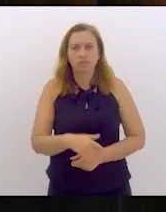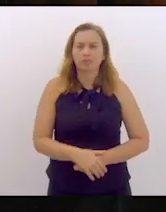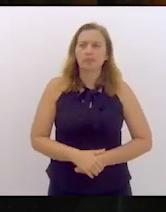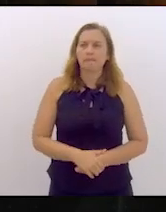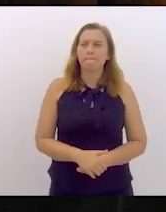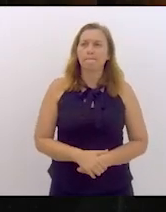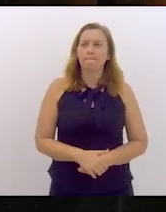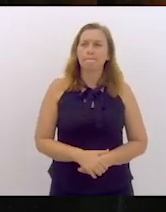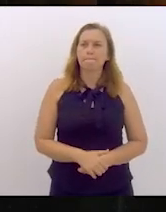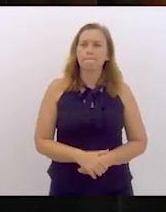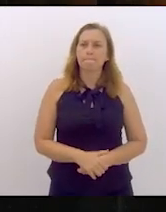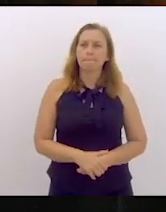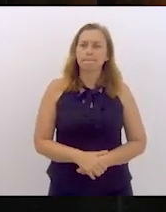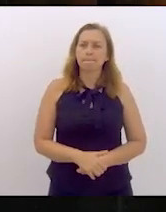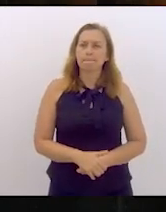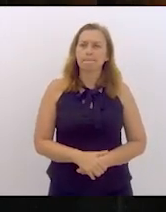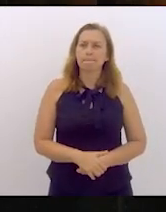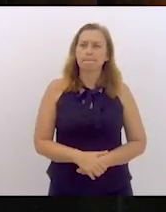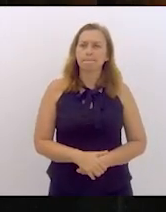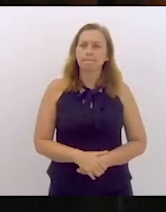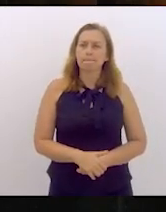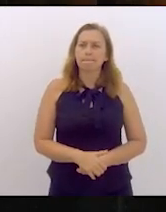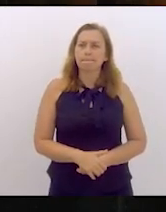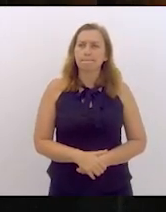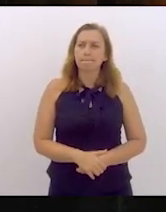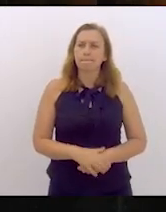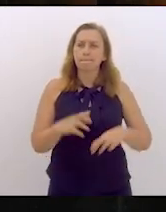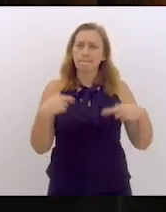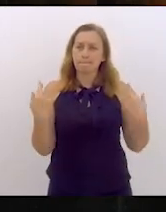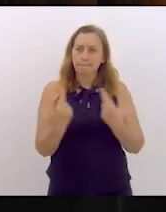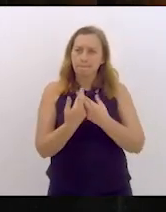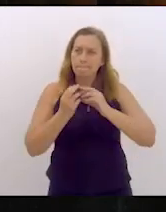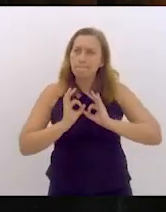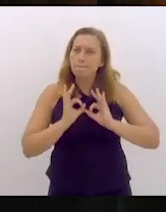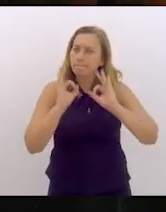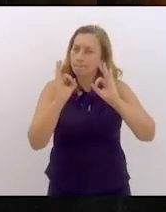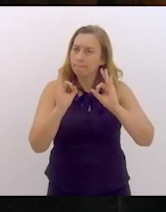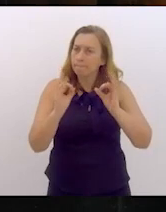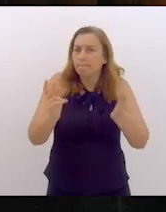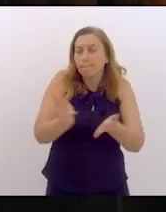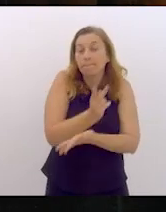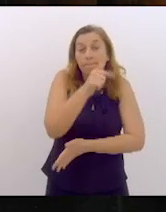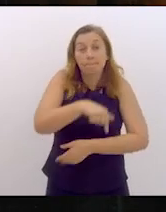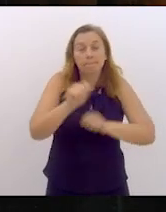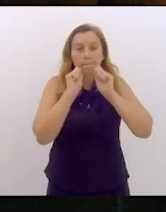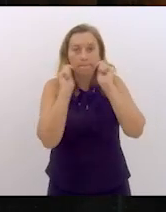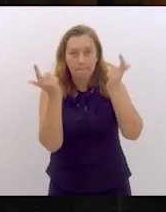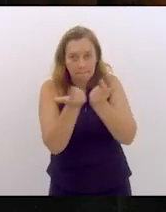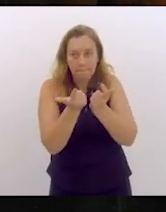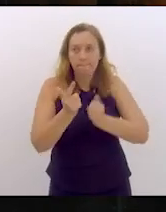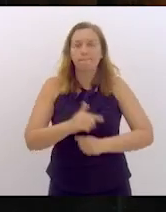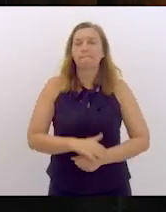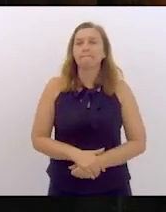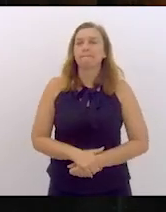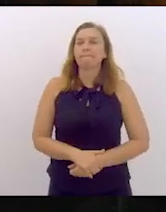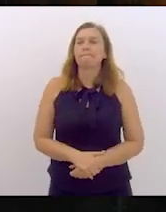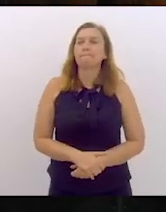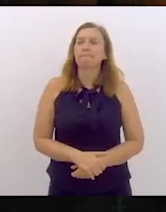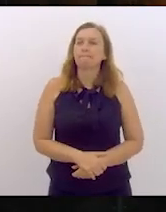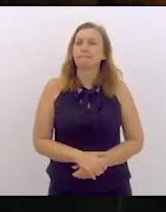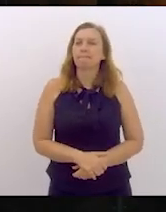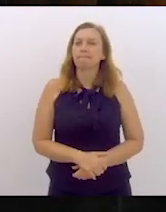em meio a uma sessão ordinária realizada aqui na Assembleia da igreja relativo